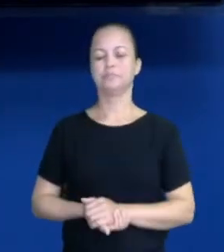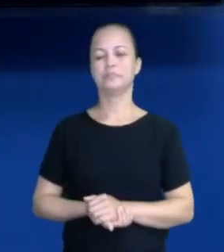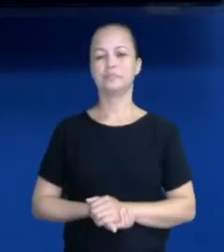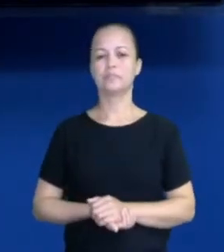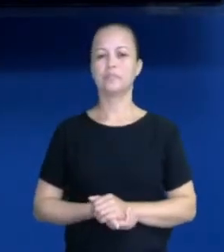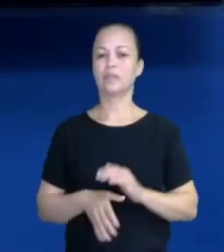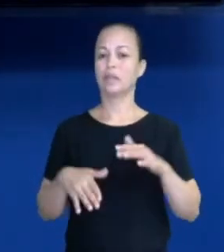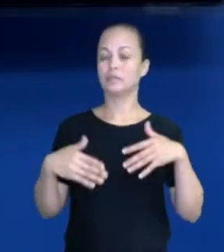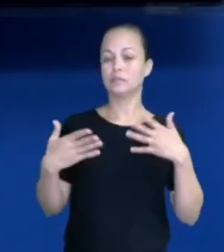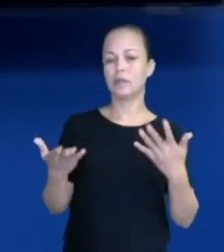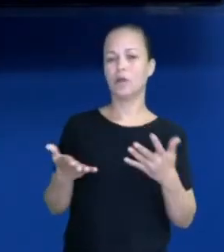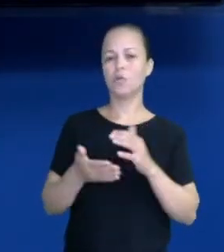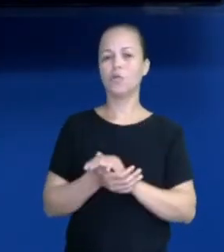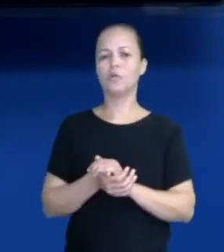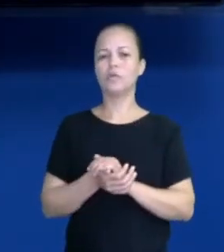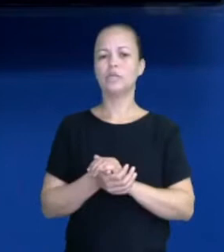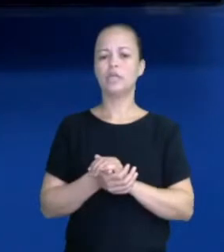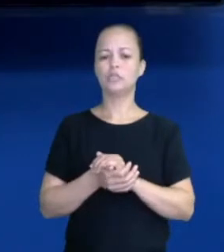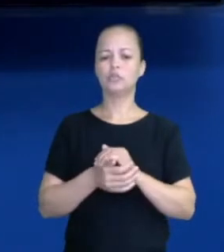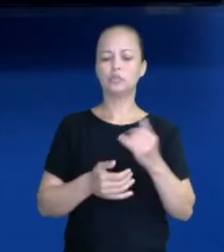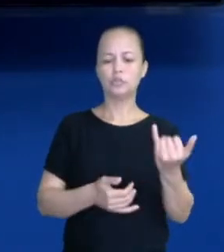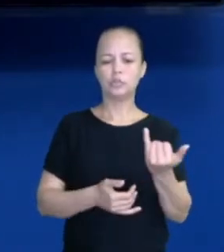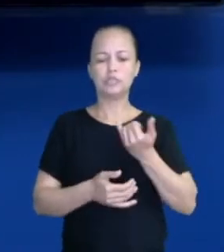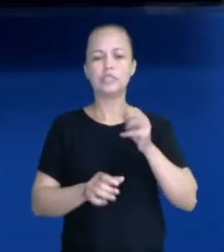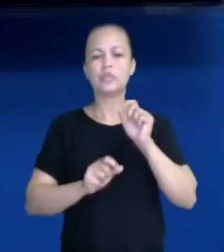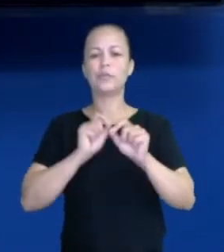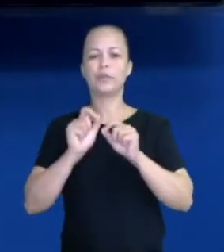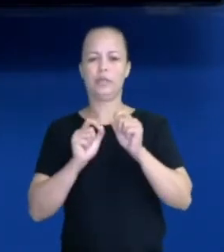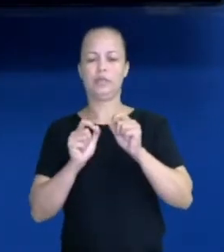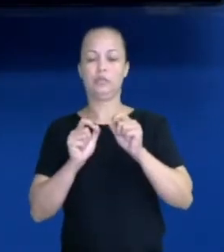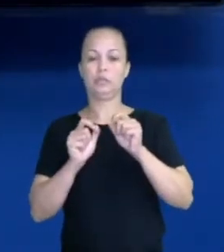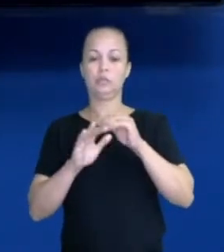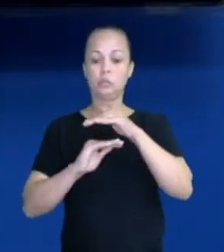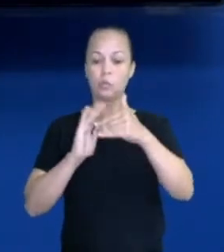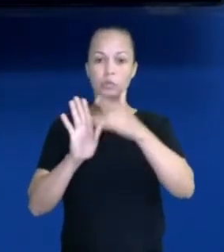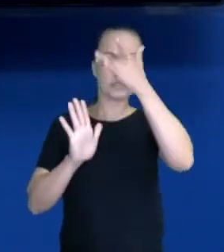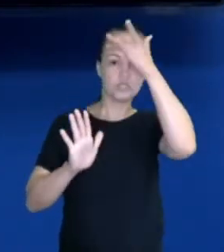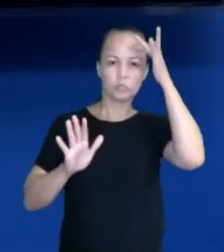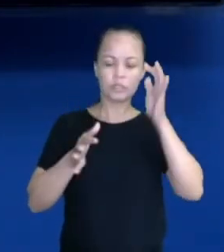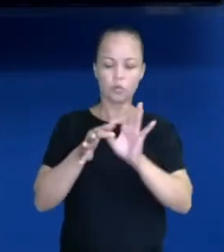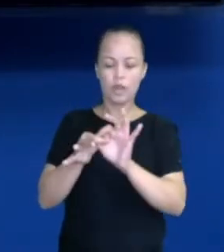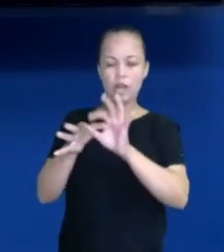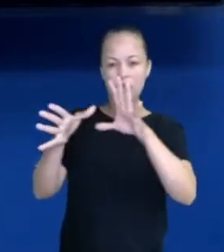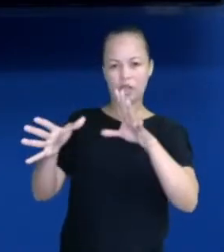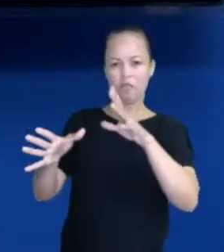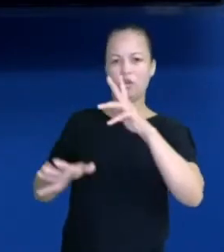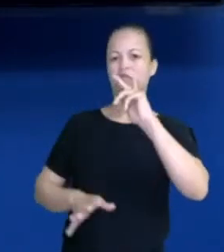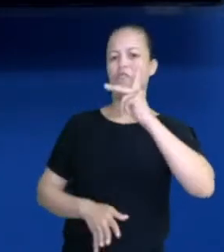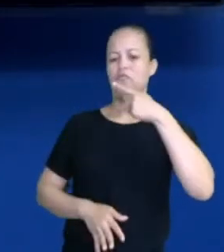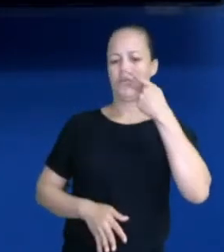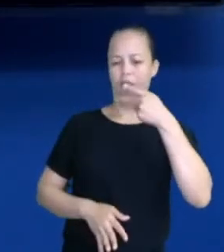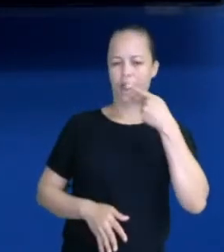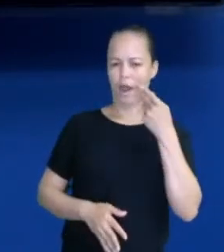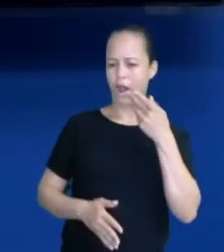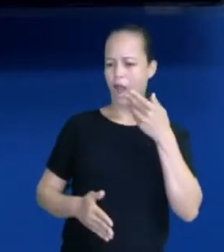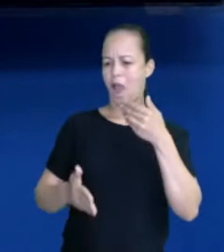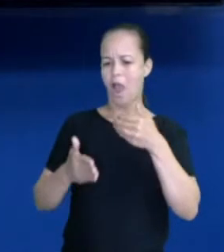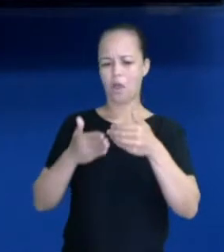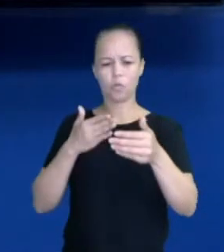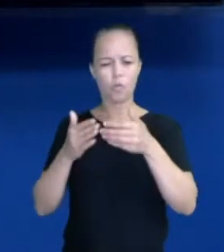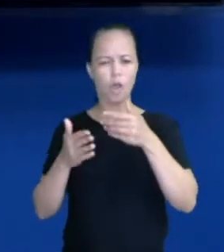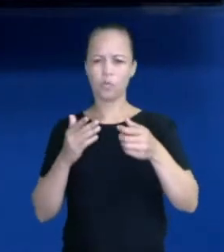amores, o que ele diz para a gente é que todo mundo é livre para falar sobre